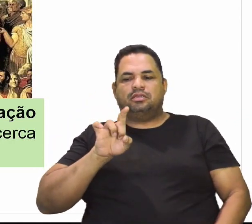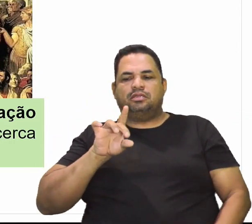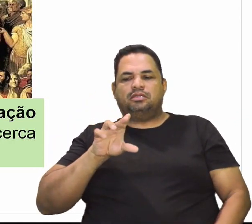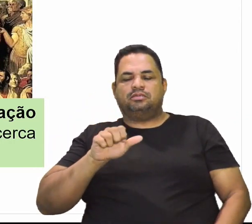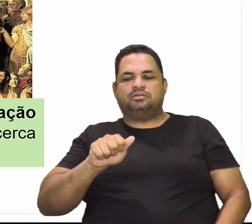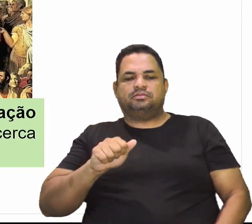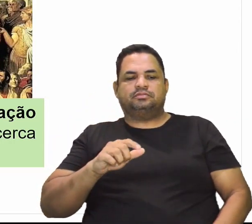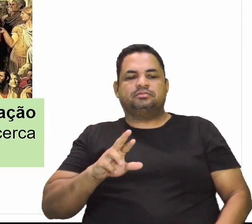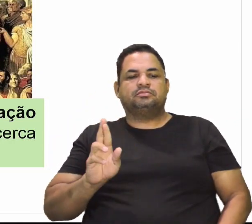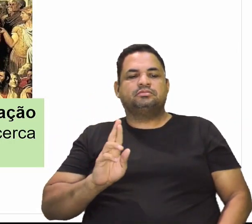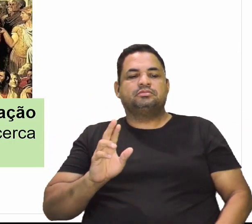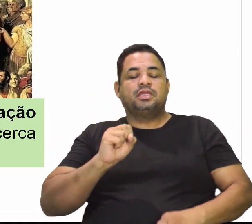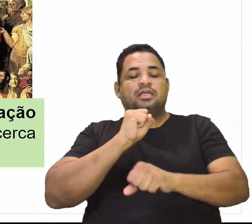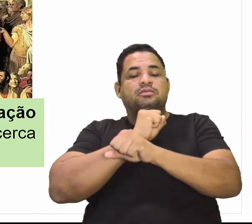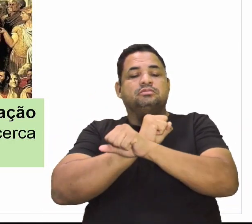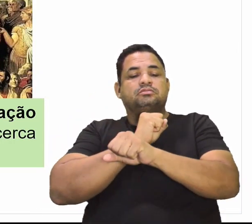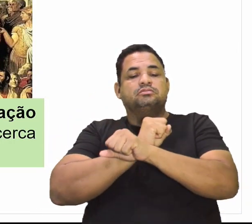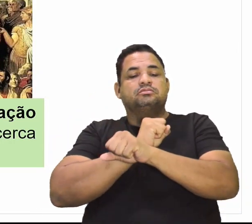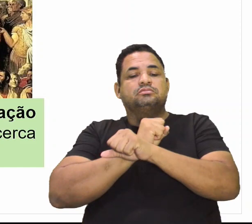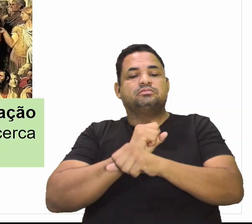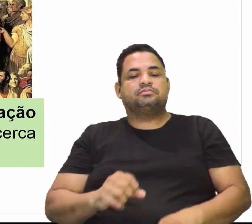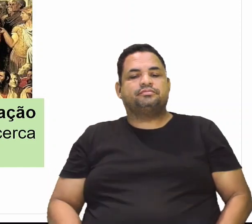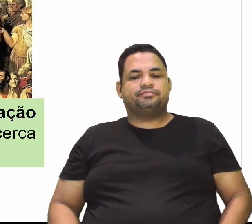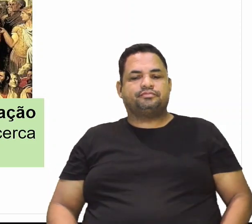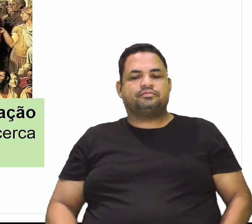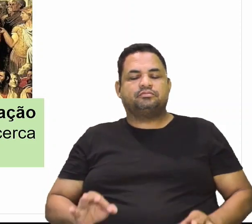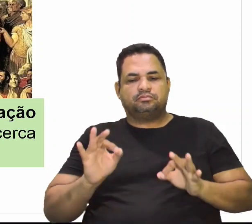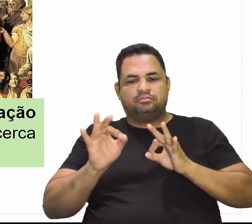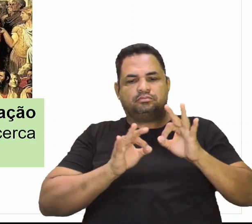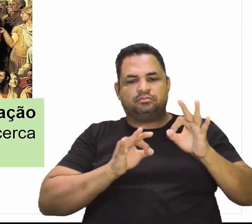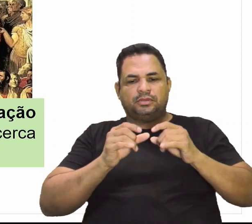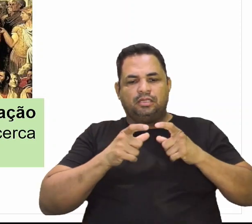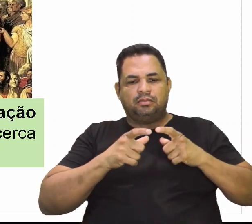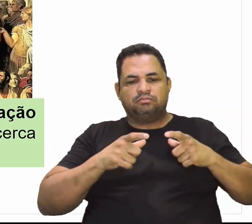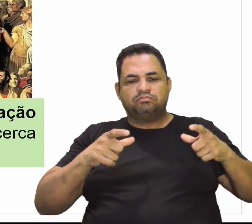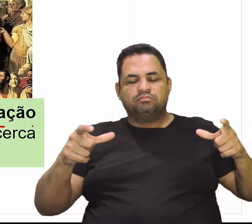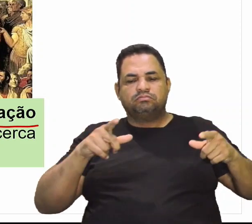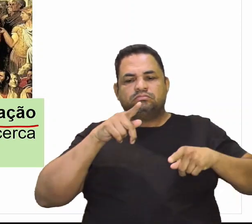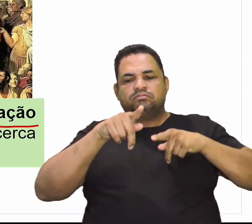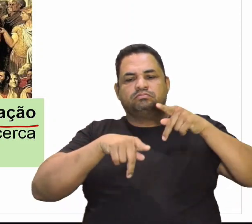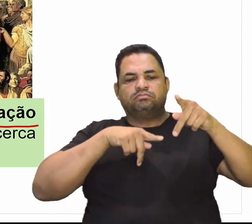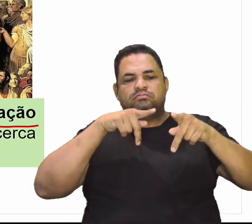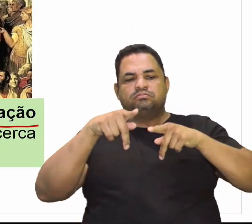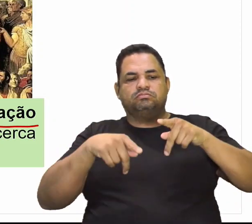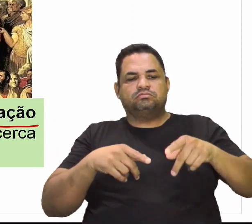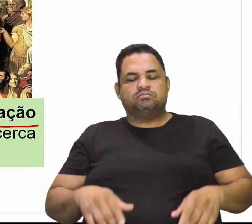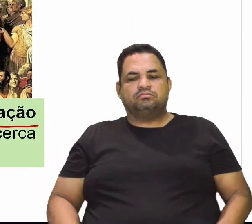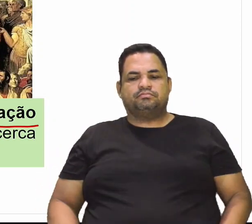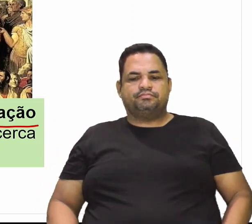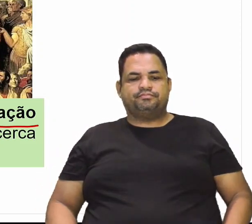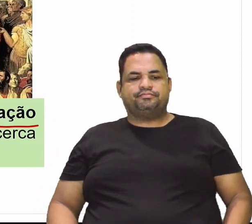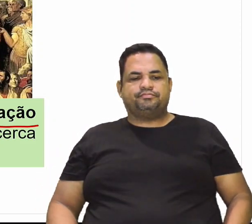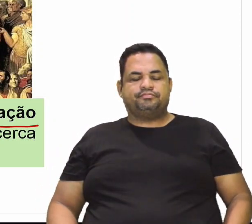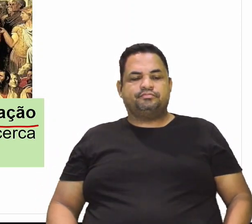E quem eram os escravos? Os escravos formavam a grande maioria da população